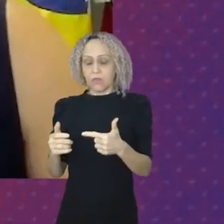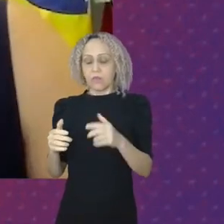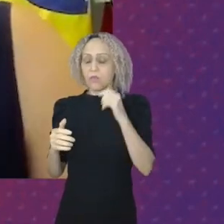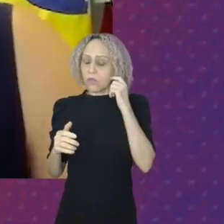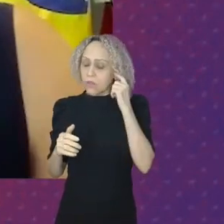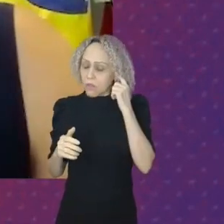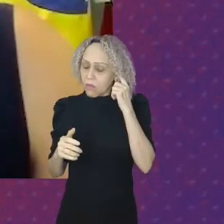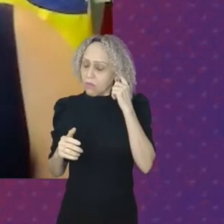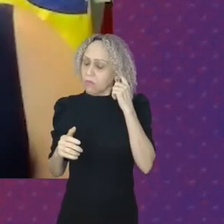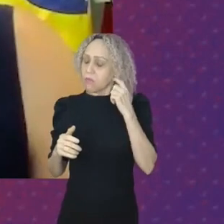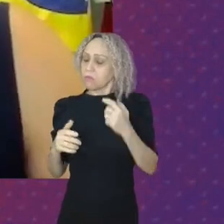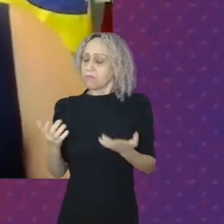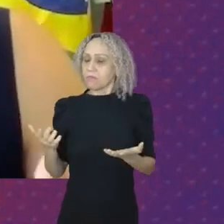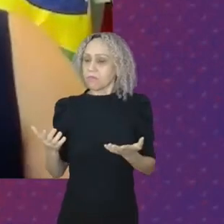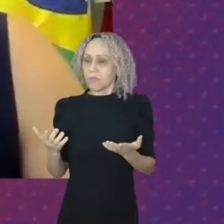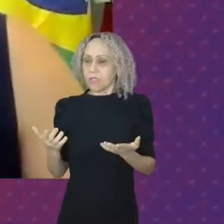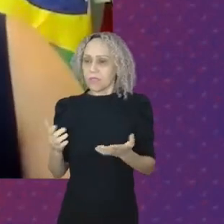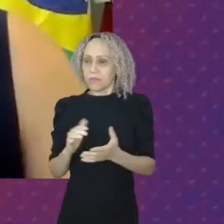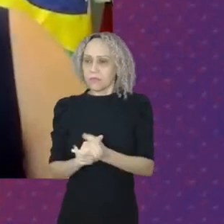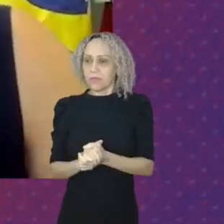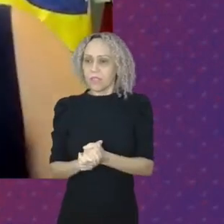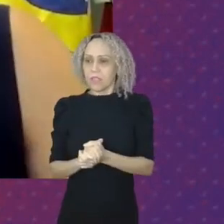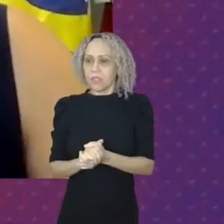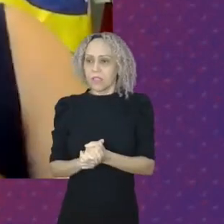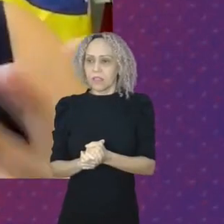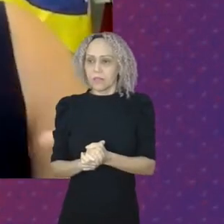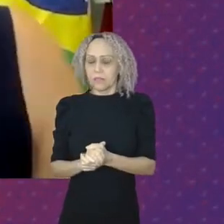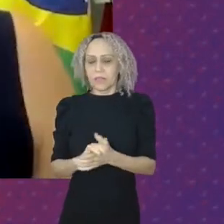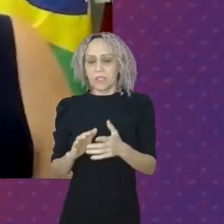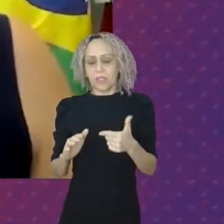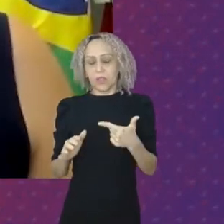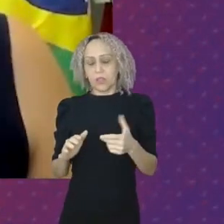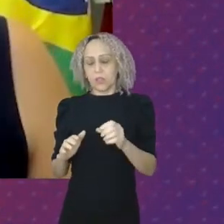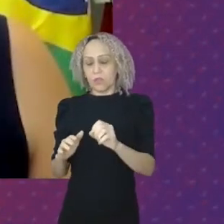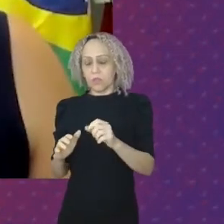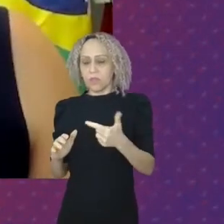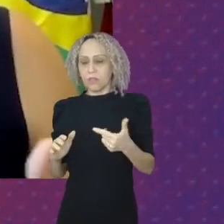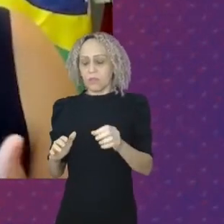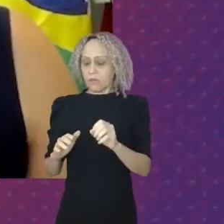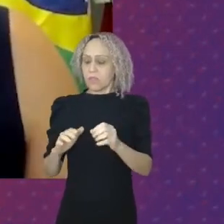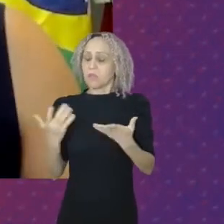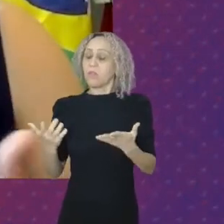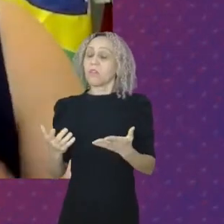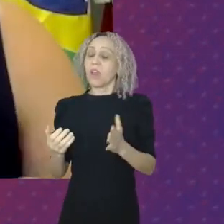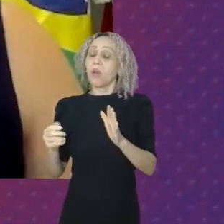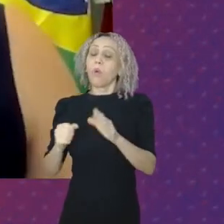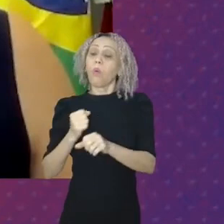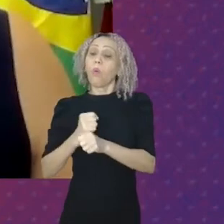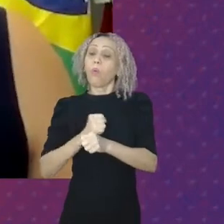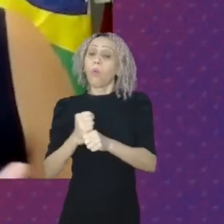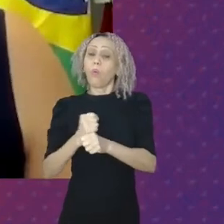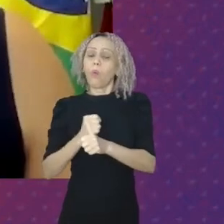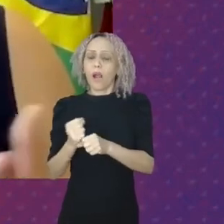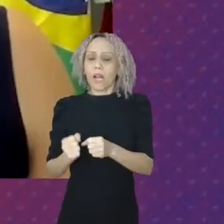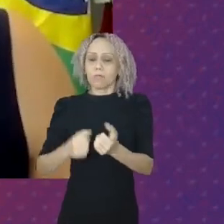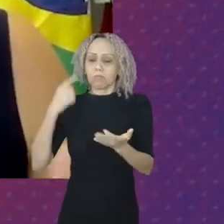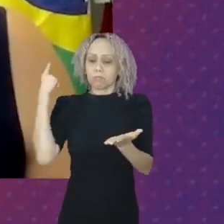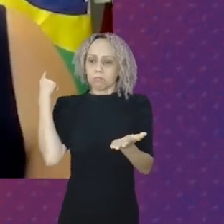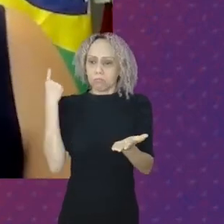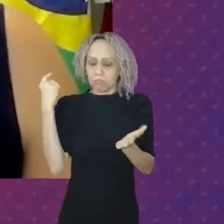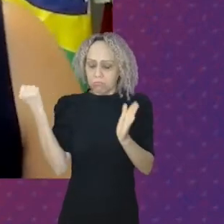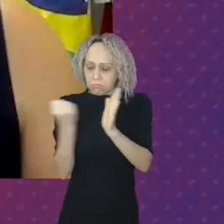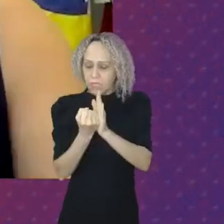municipais brasileiras, inclusive com um perfil muito diverso, né, representando de fato